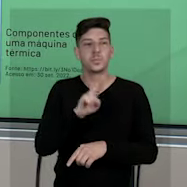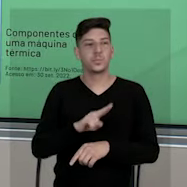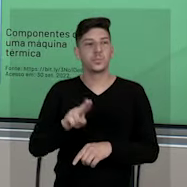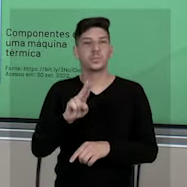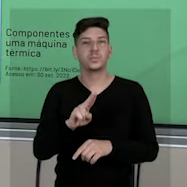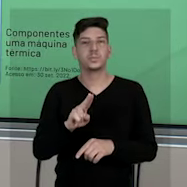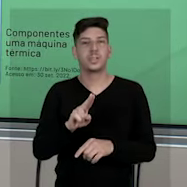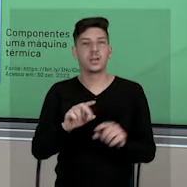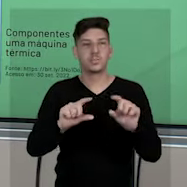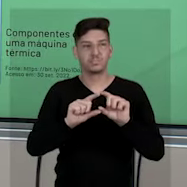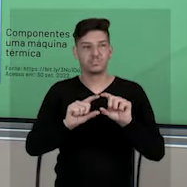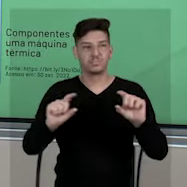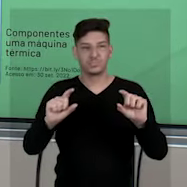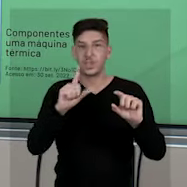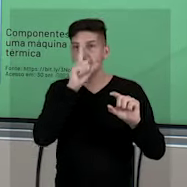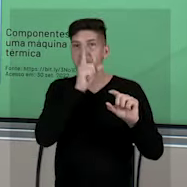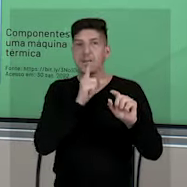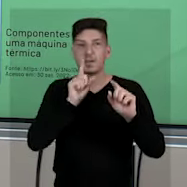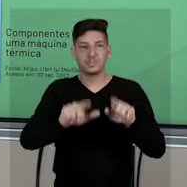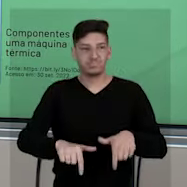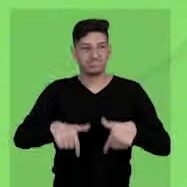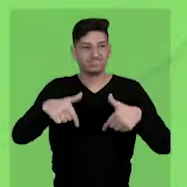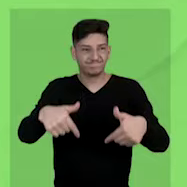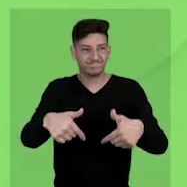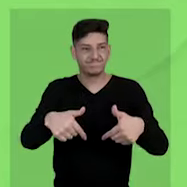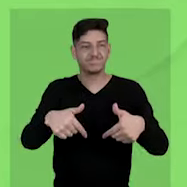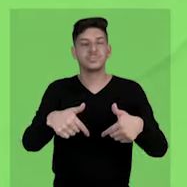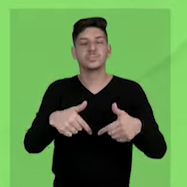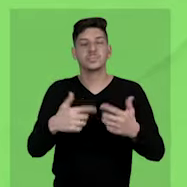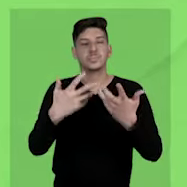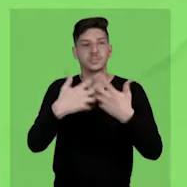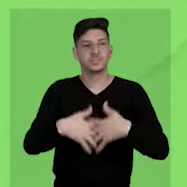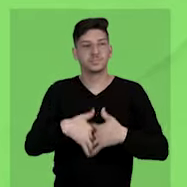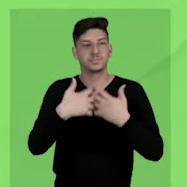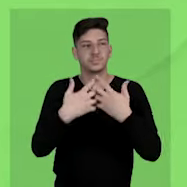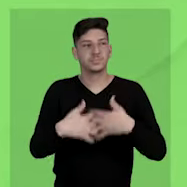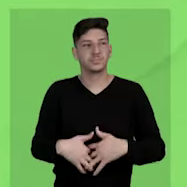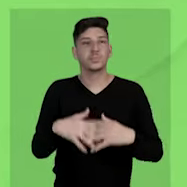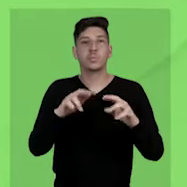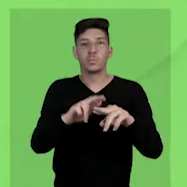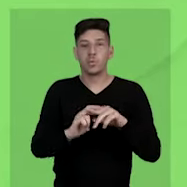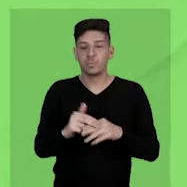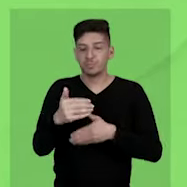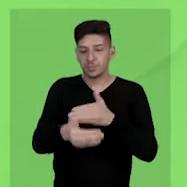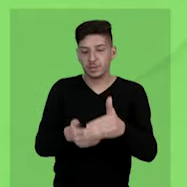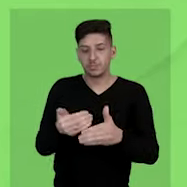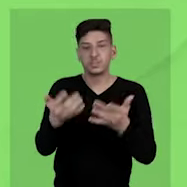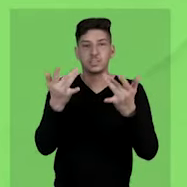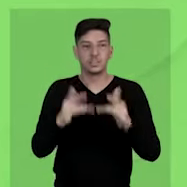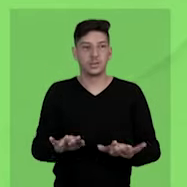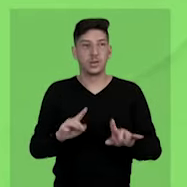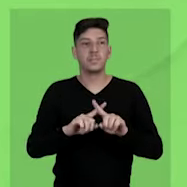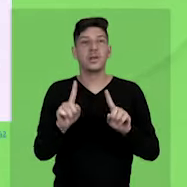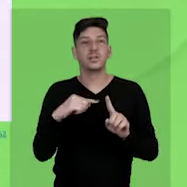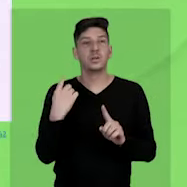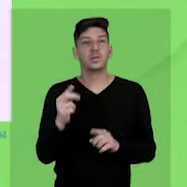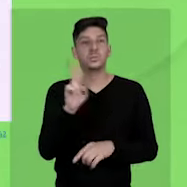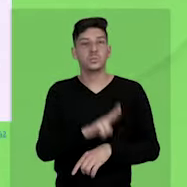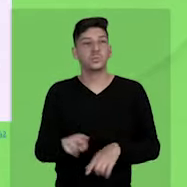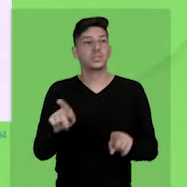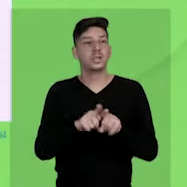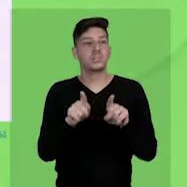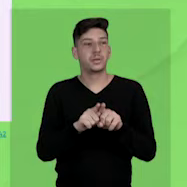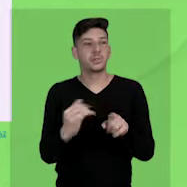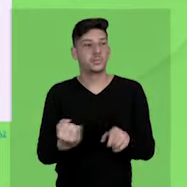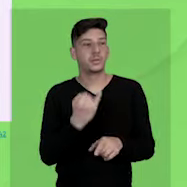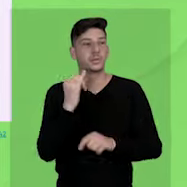como trabalho, né, gerar um trabalho mecânico a partir desse processo natural. Só que a gente também vai utilizar uma outra coisa importante